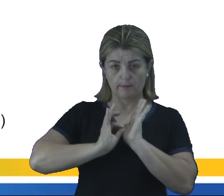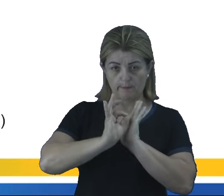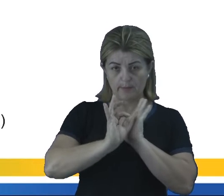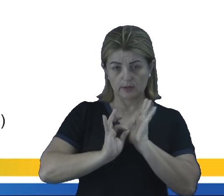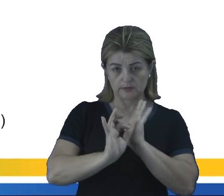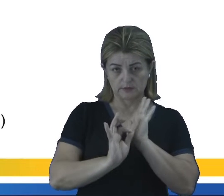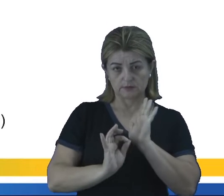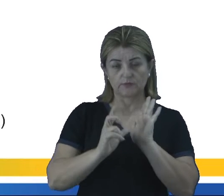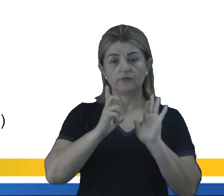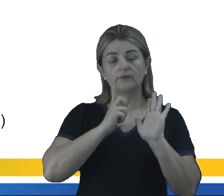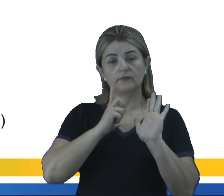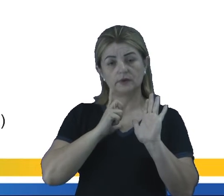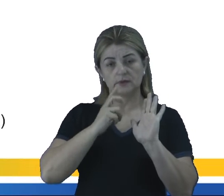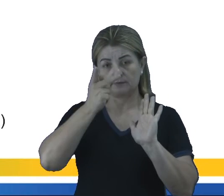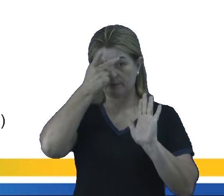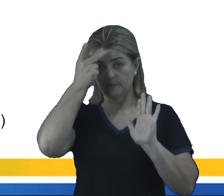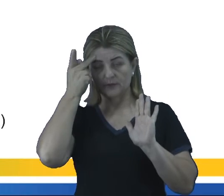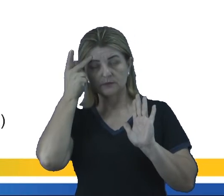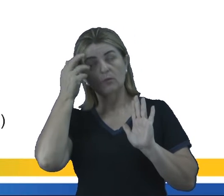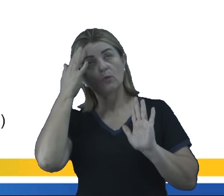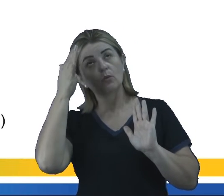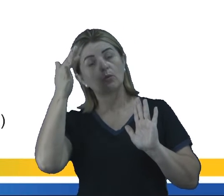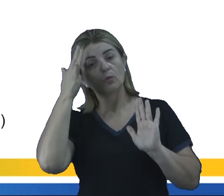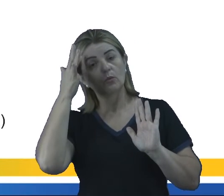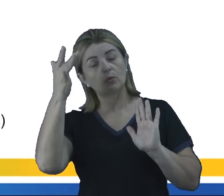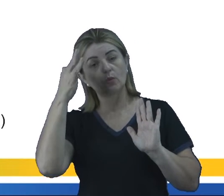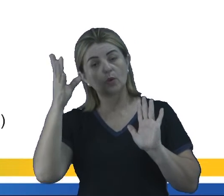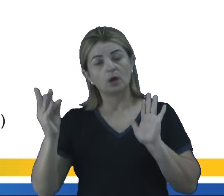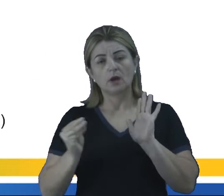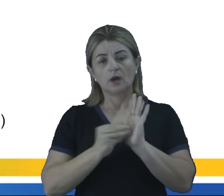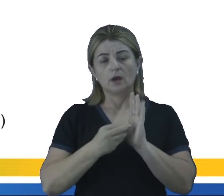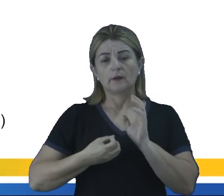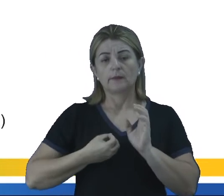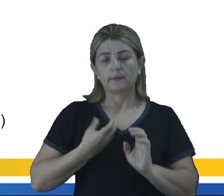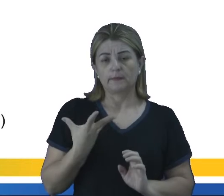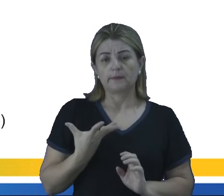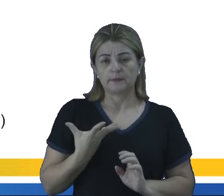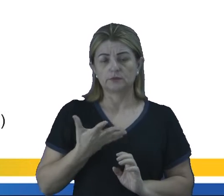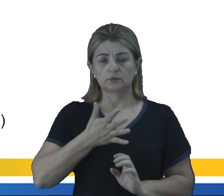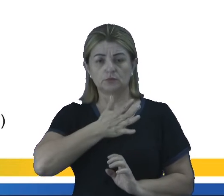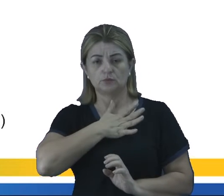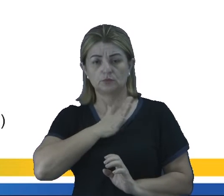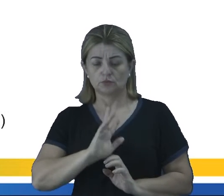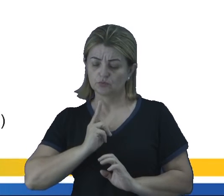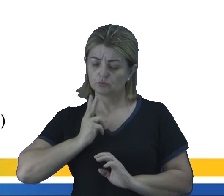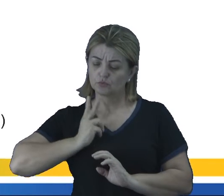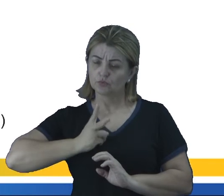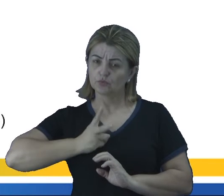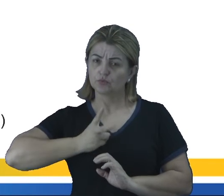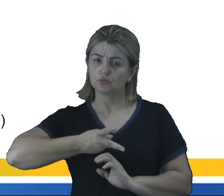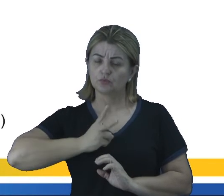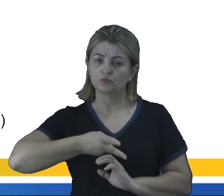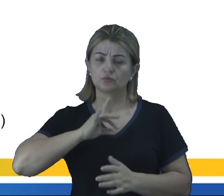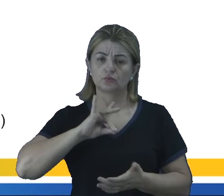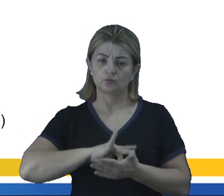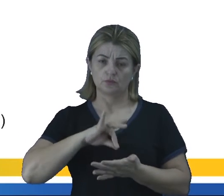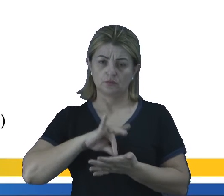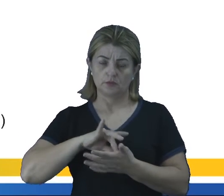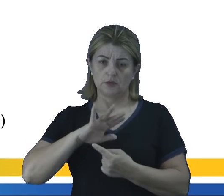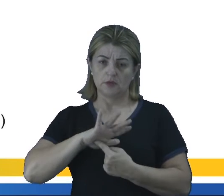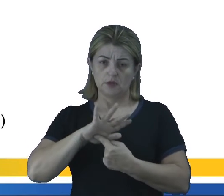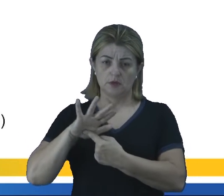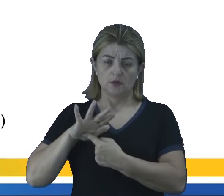nossa identidade? O que nos representa? O que é nosso, de fato, brasileiro? De repente, os artistas se